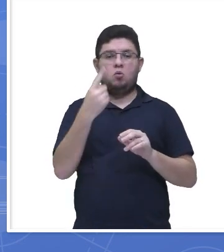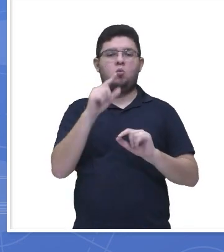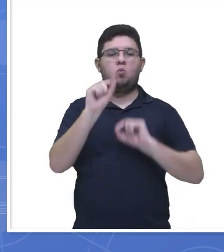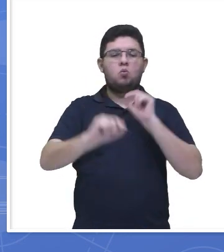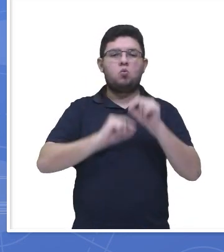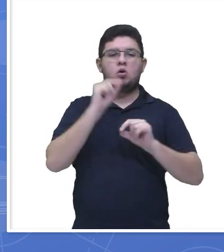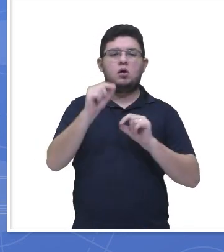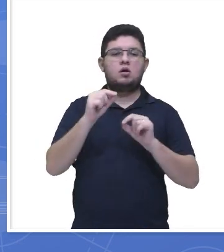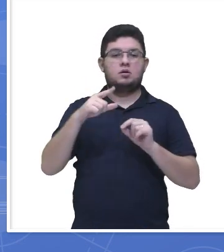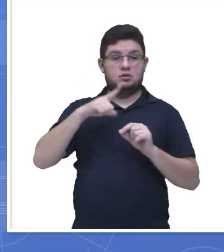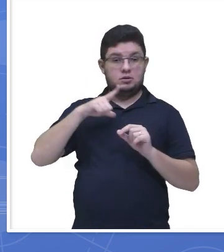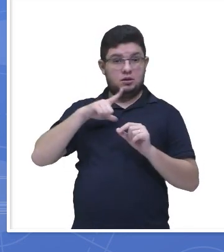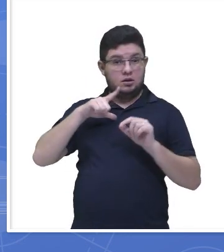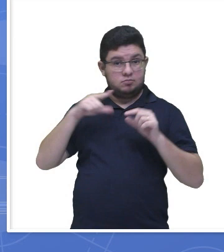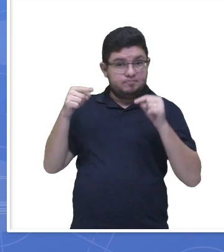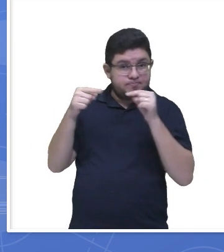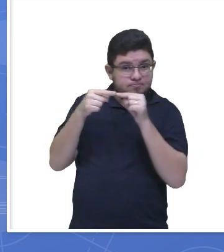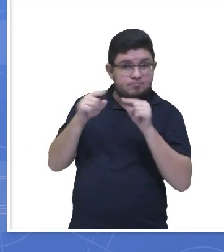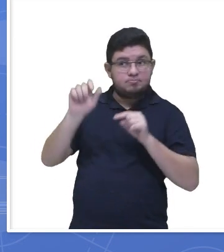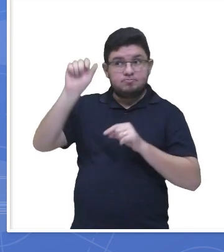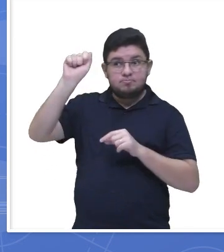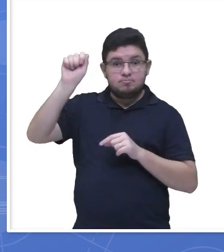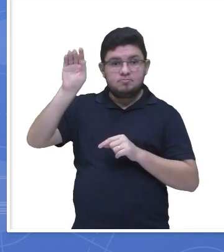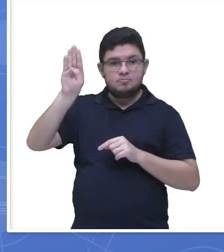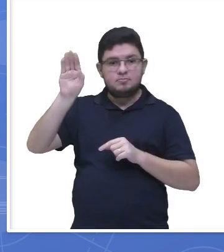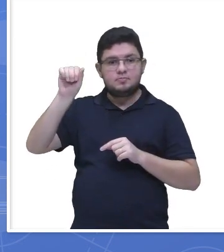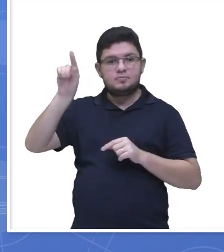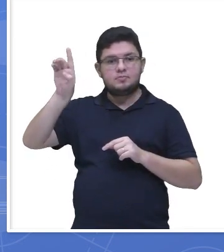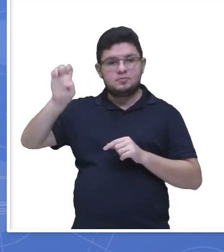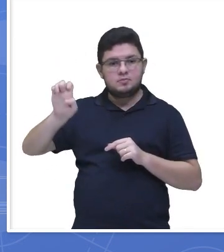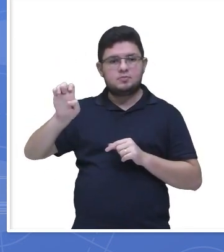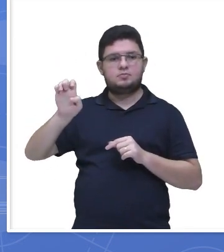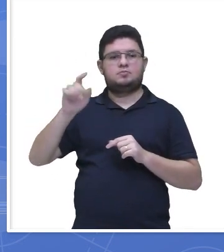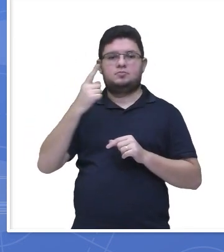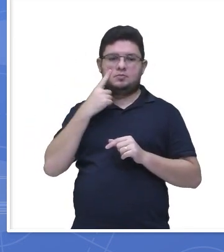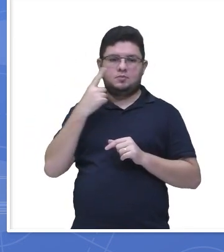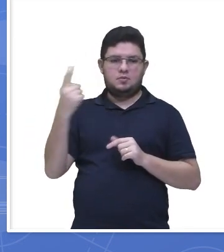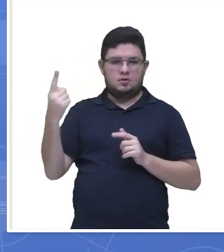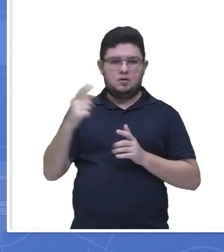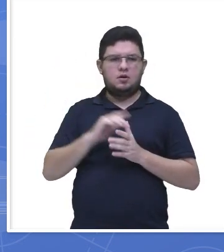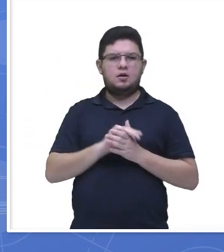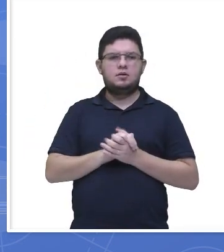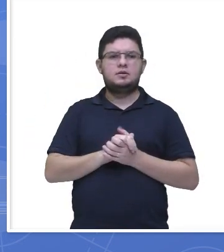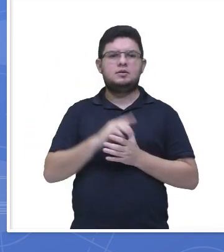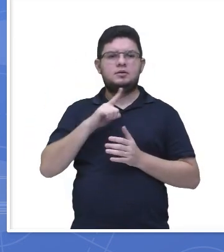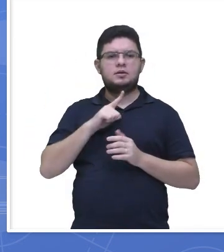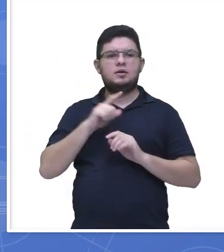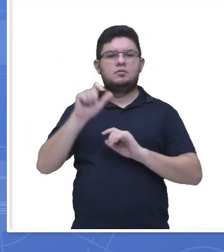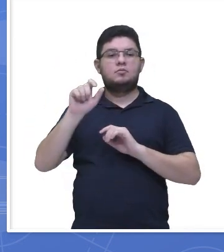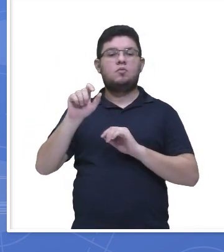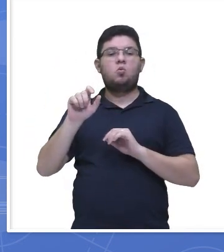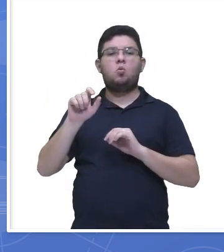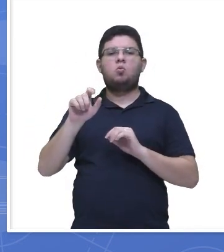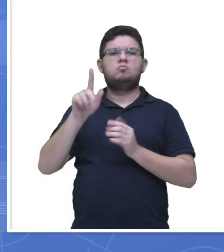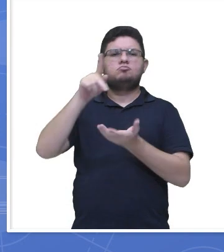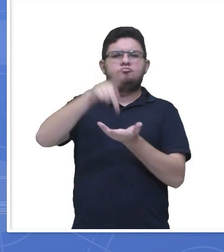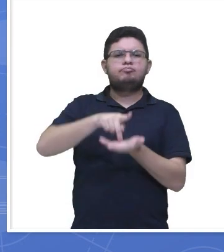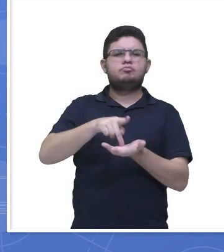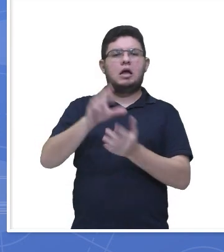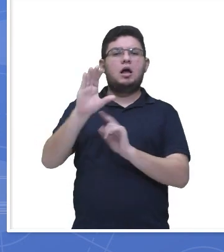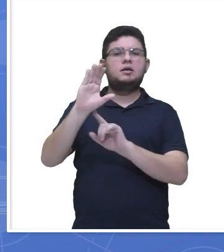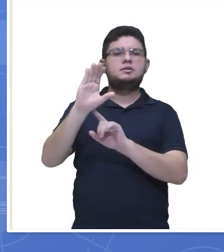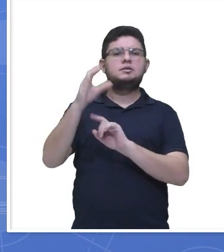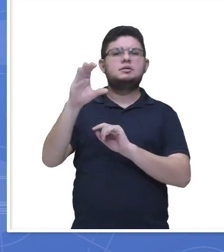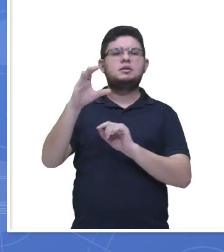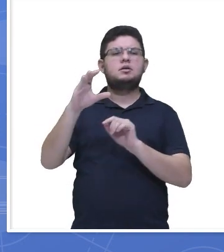as alternativas aí para que vocês possam responder. Nós temos aí, olha só, o fato científico, ele consiste